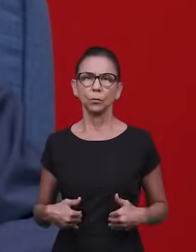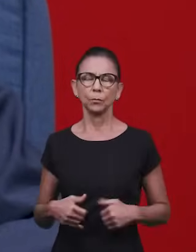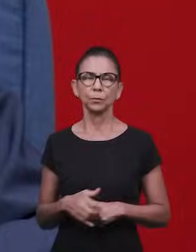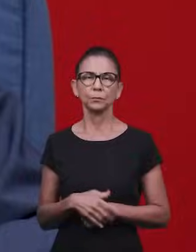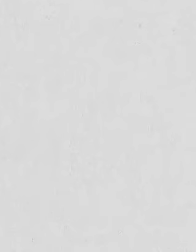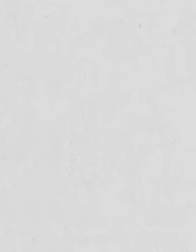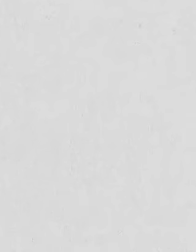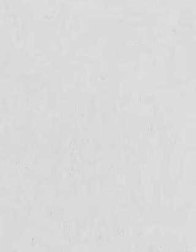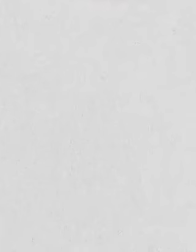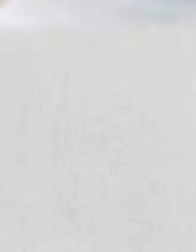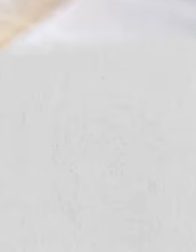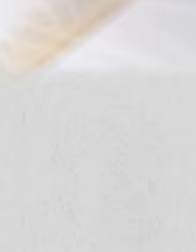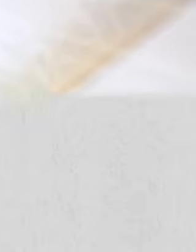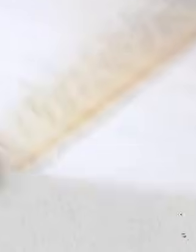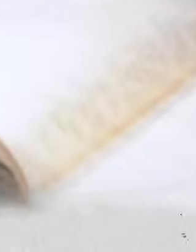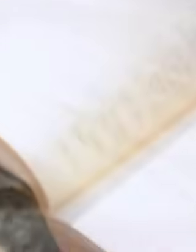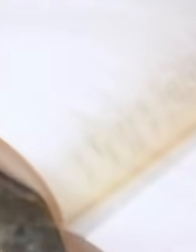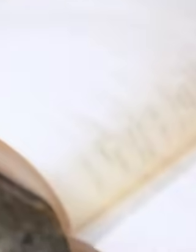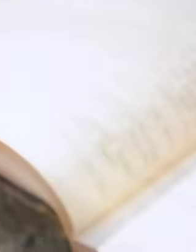da vinheta